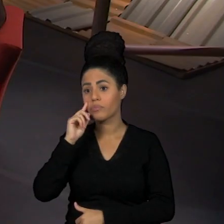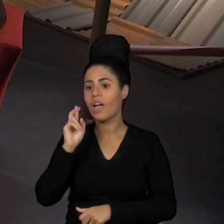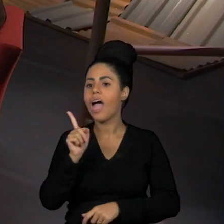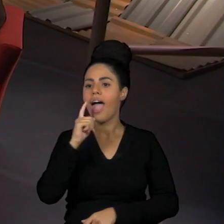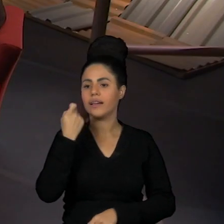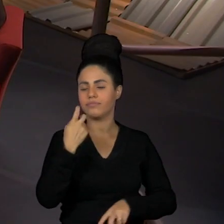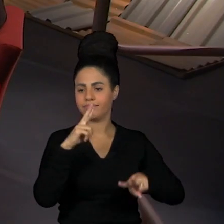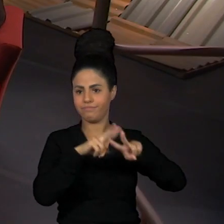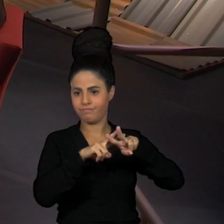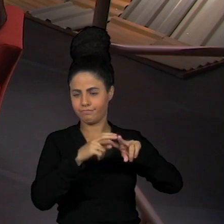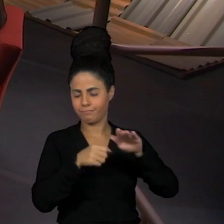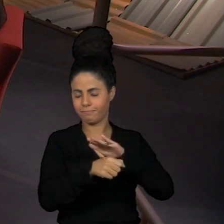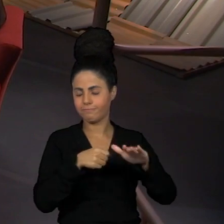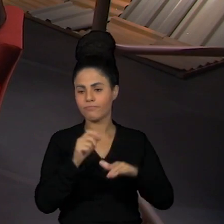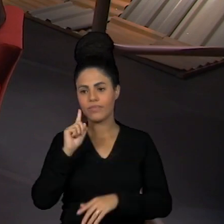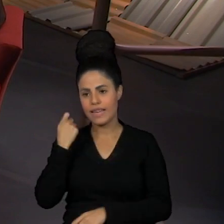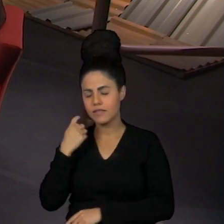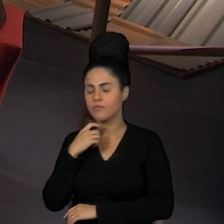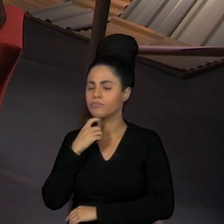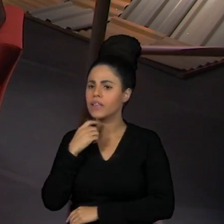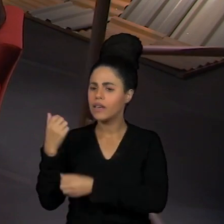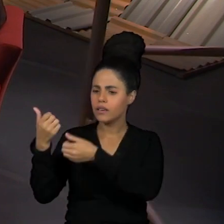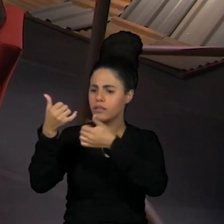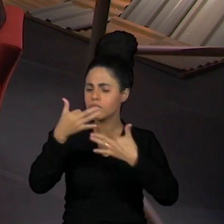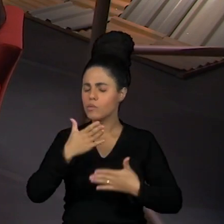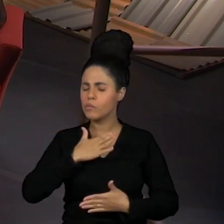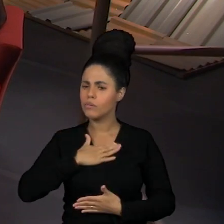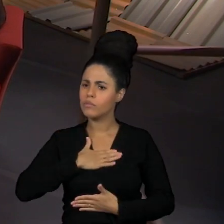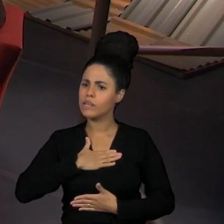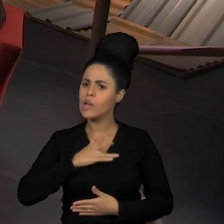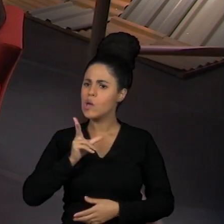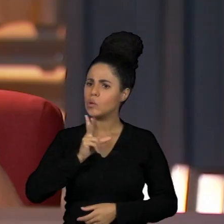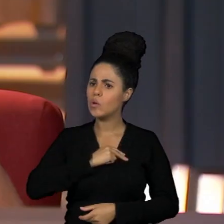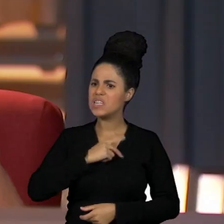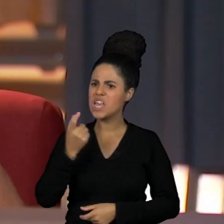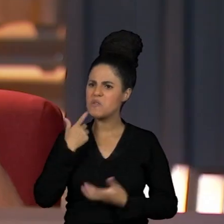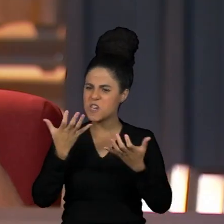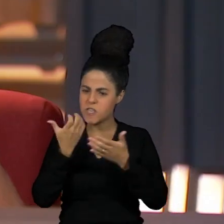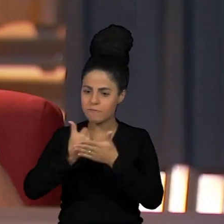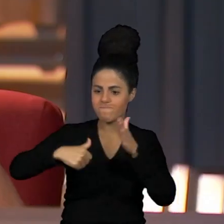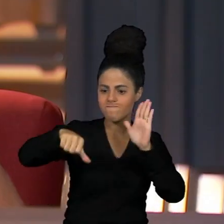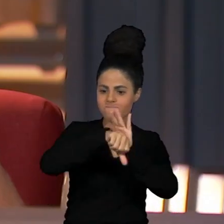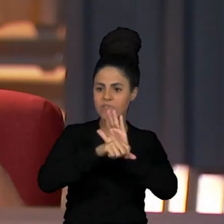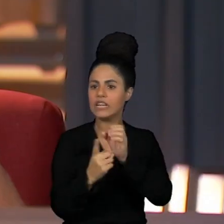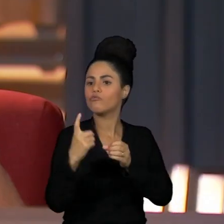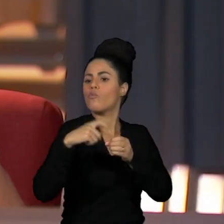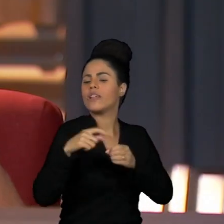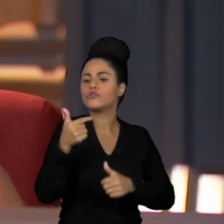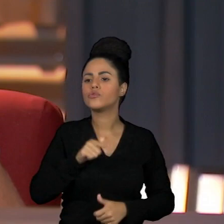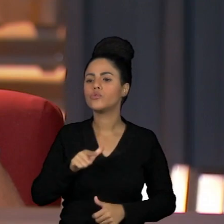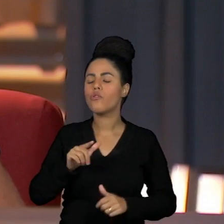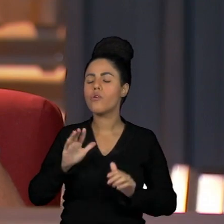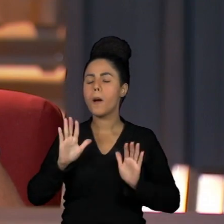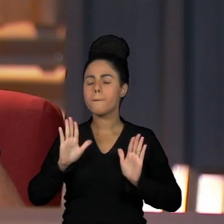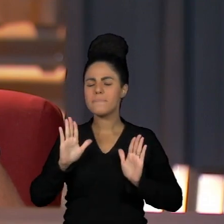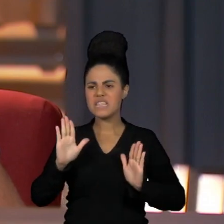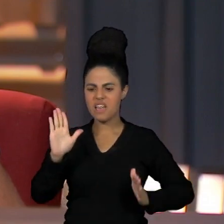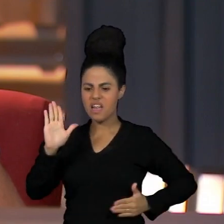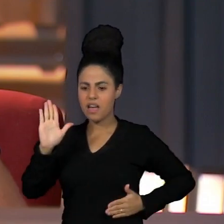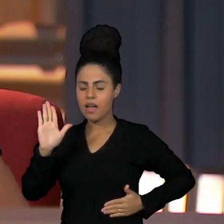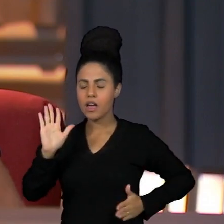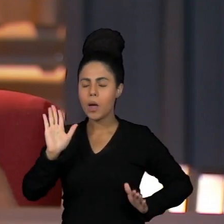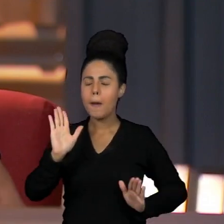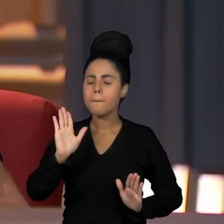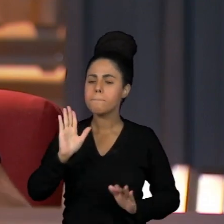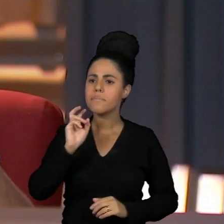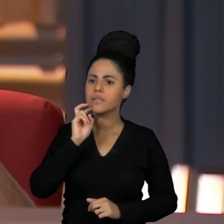E ele mandou depois no depoimento, né? Ele falou, pô, eu ia voltar pro crime. Mas aí eu vi que você veio da mesma realidade.